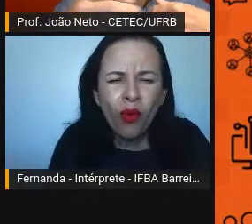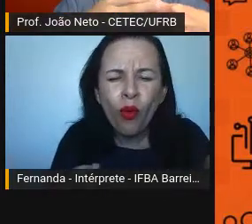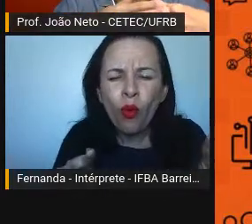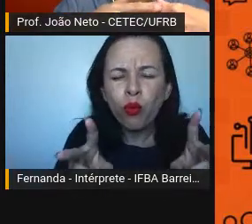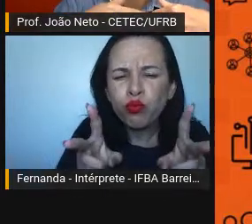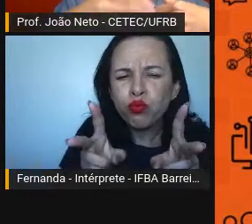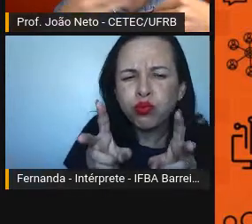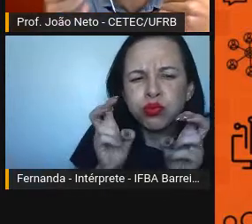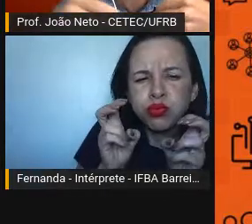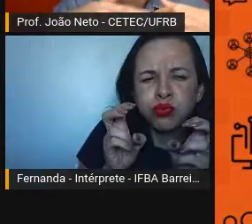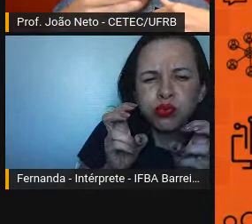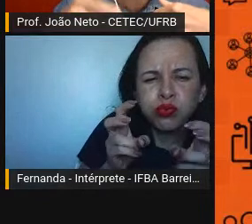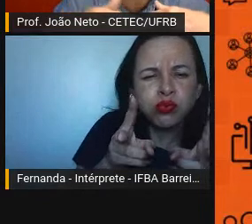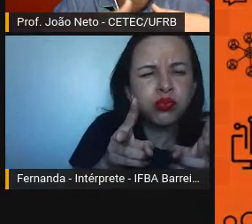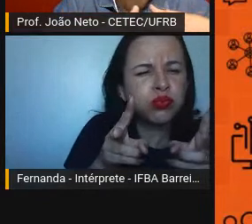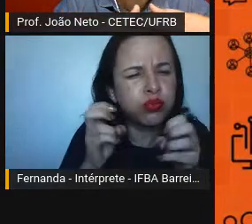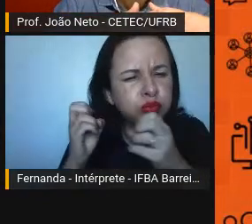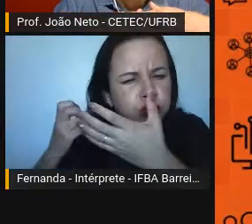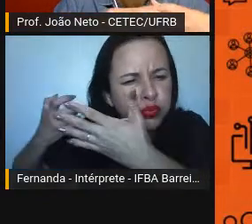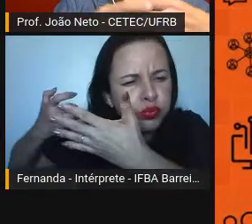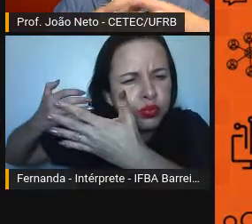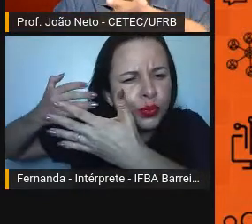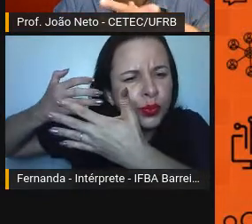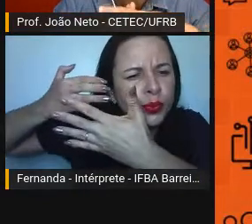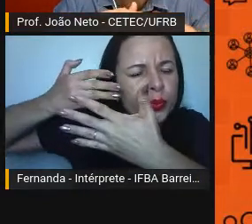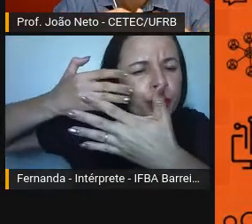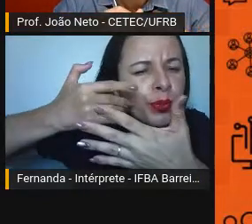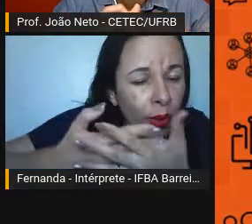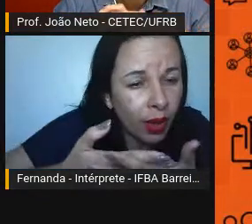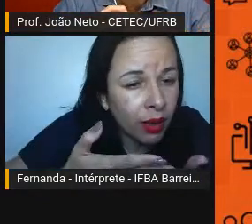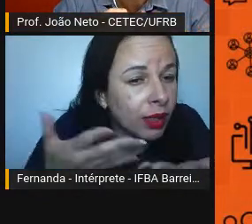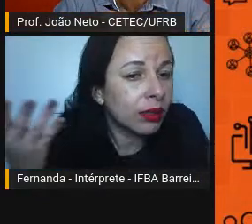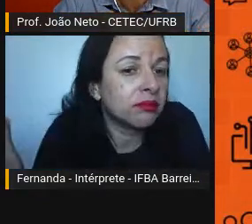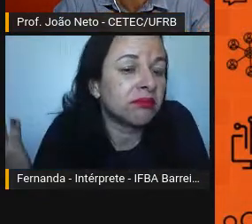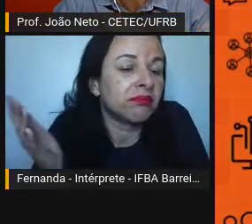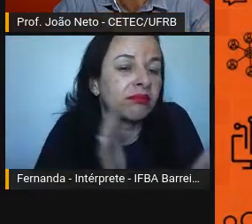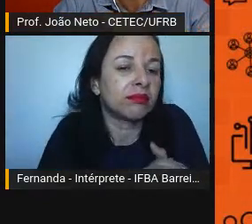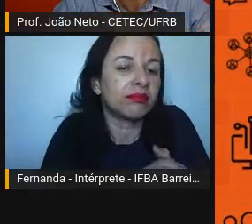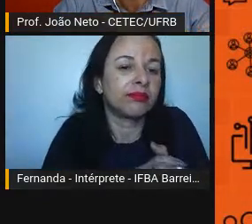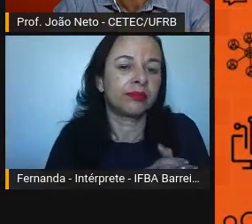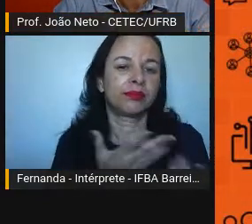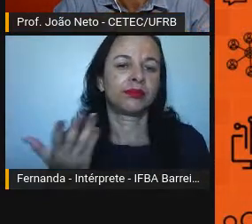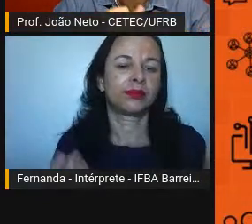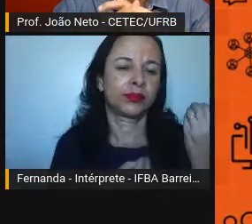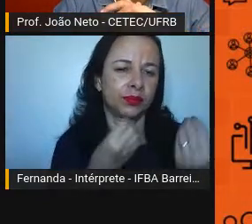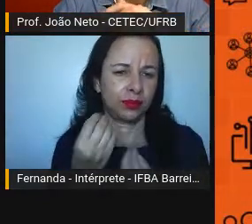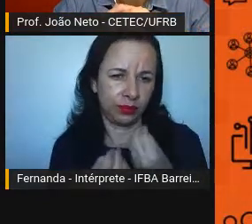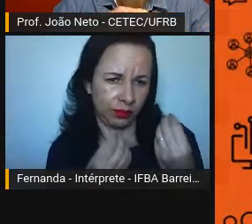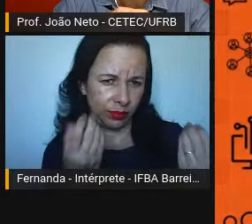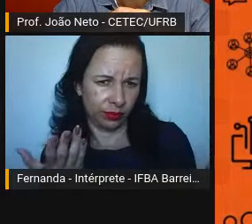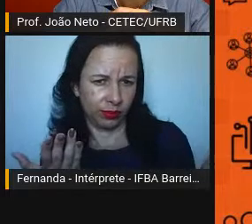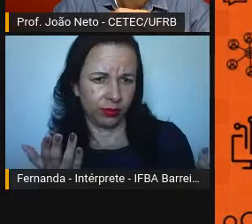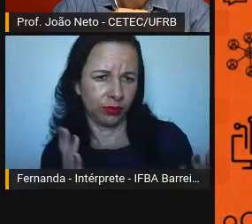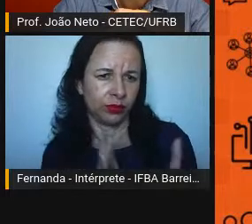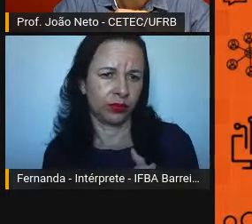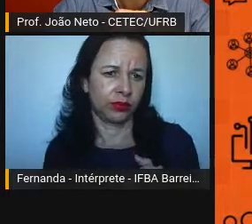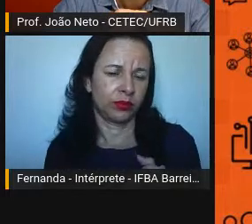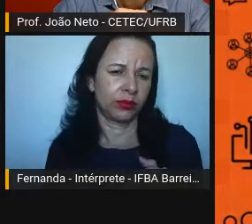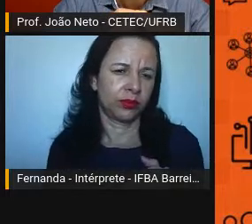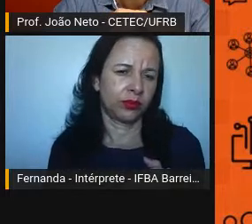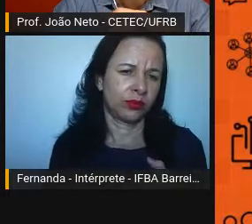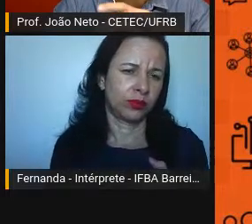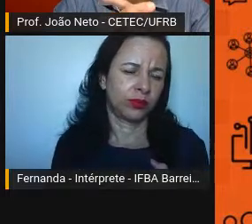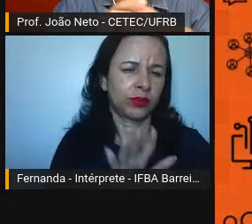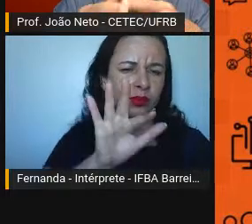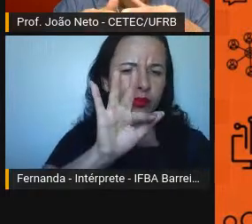percebida ao longo do século Inicialmente nós temos não é focou nos em um dos seus grandes